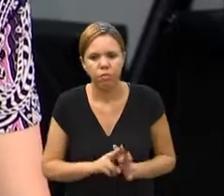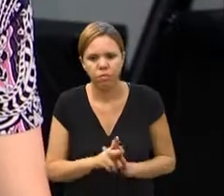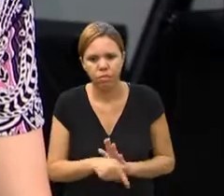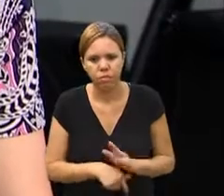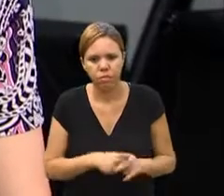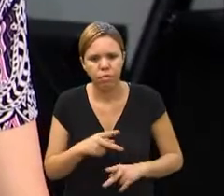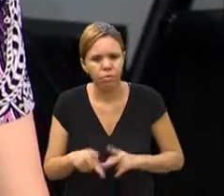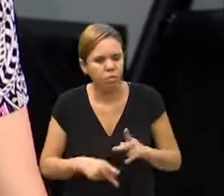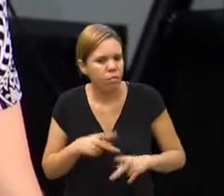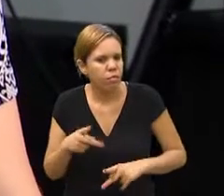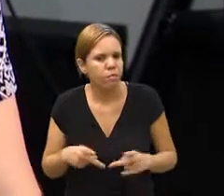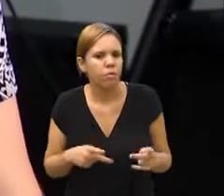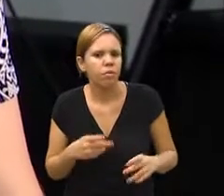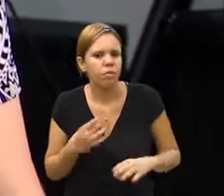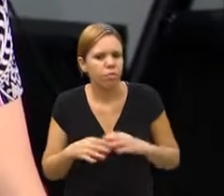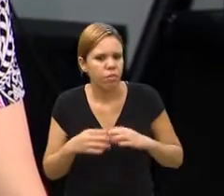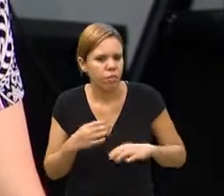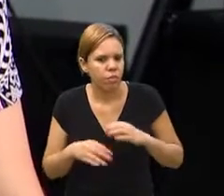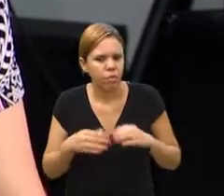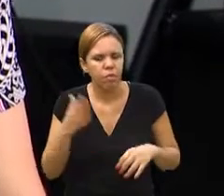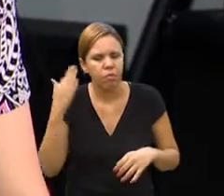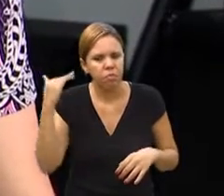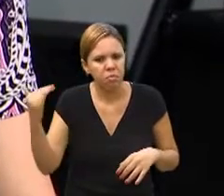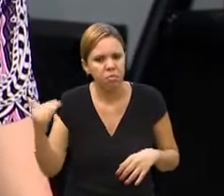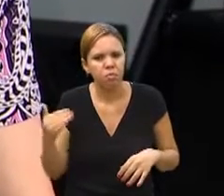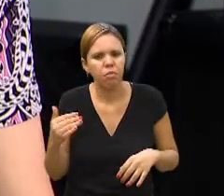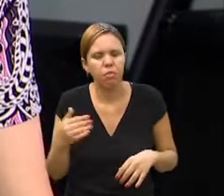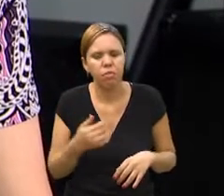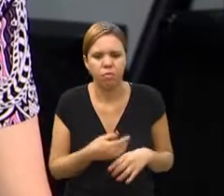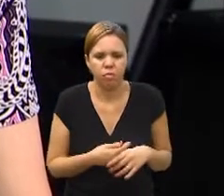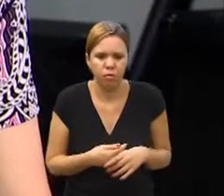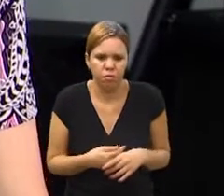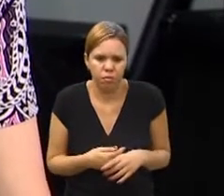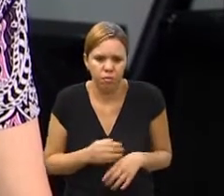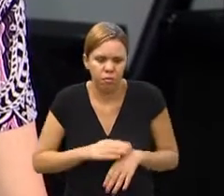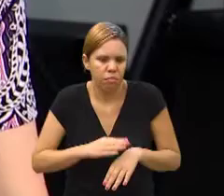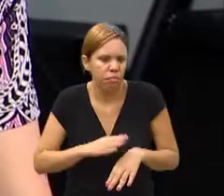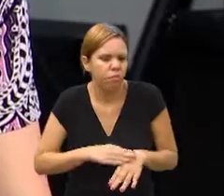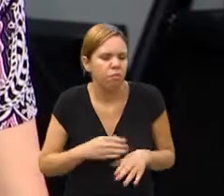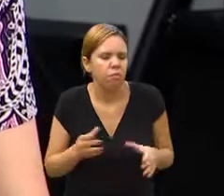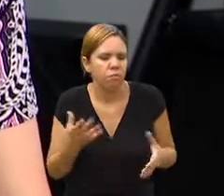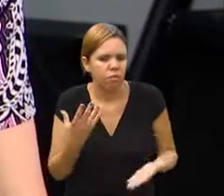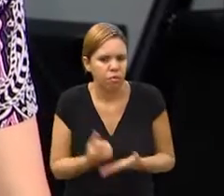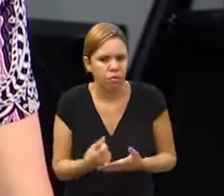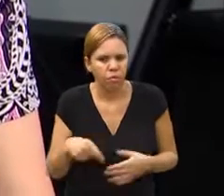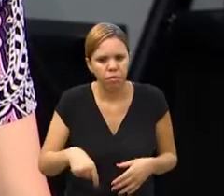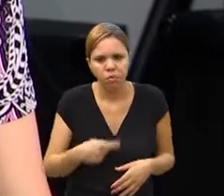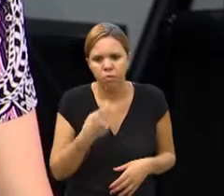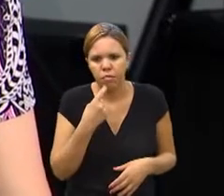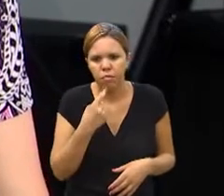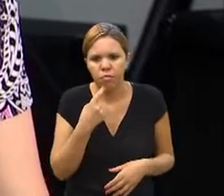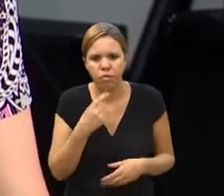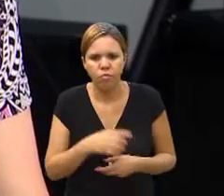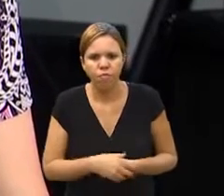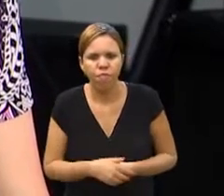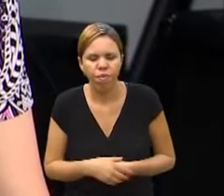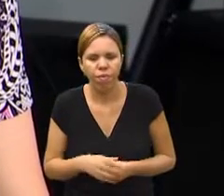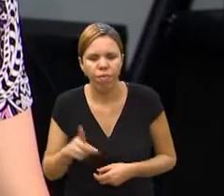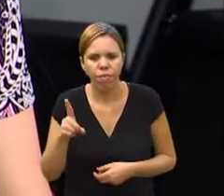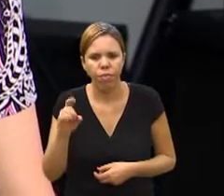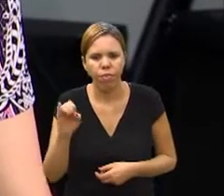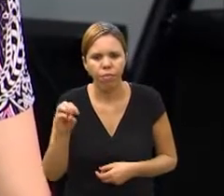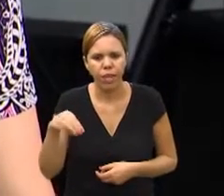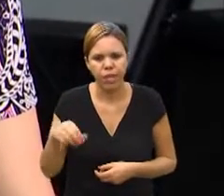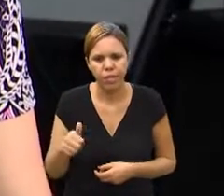do Paul McCartney, né, do John Mayer. Esse disco foi gravado aqui em Campinas, no Dimas